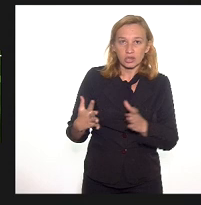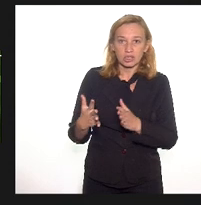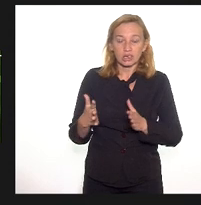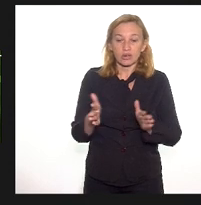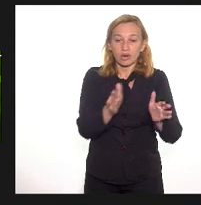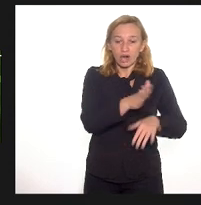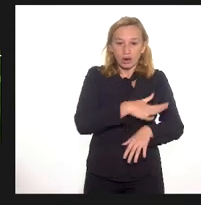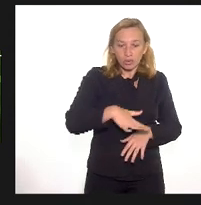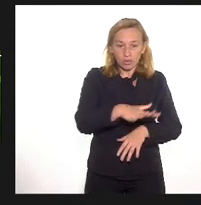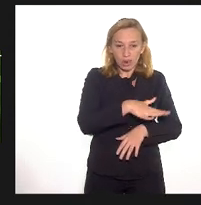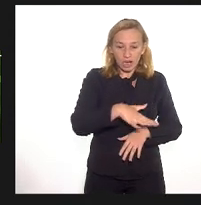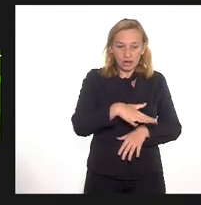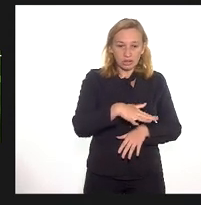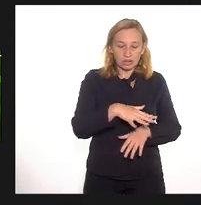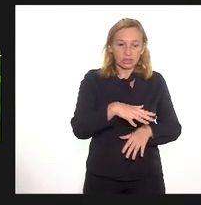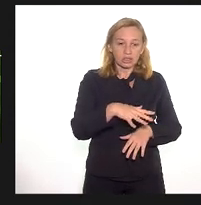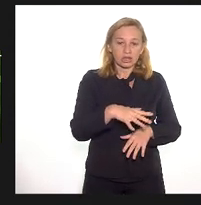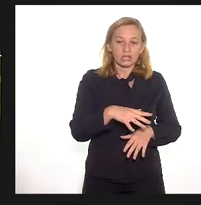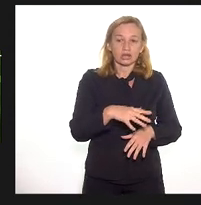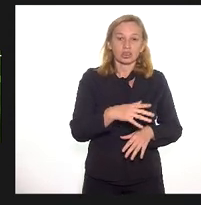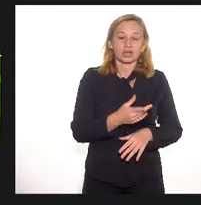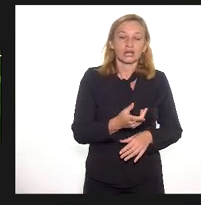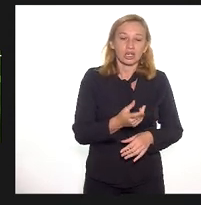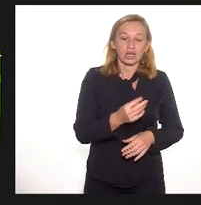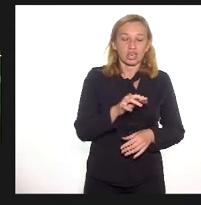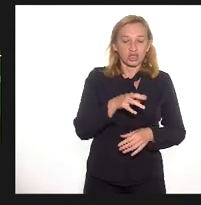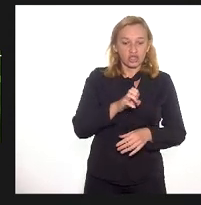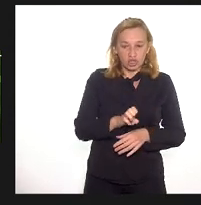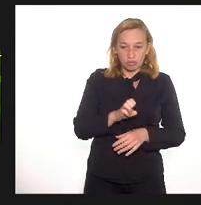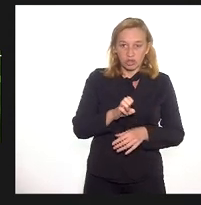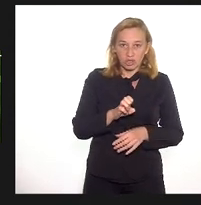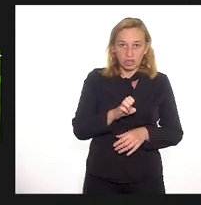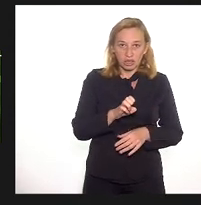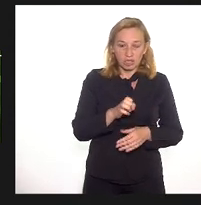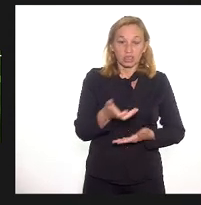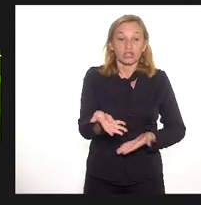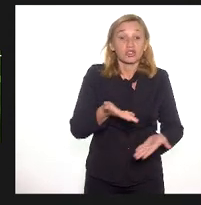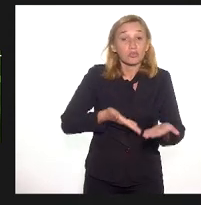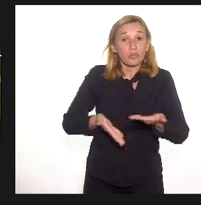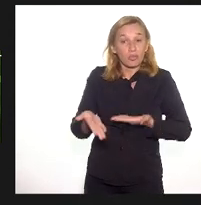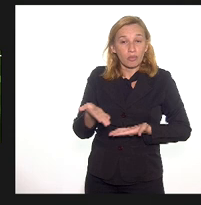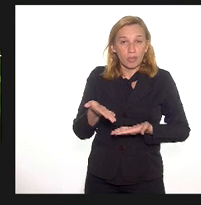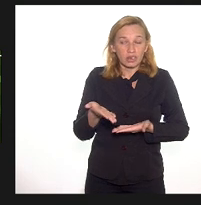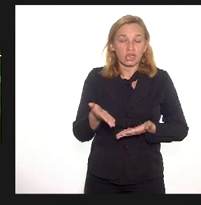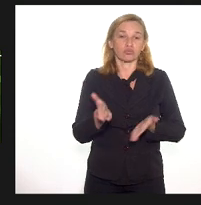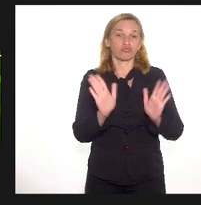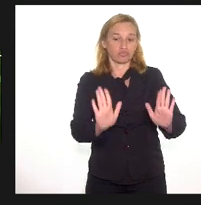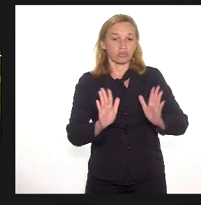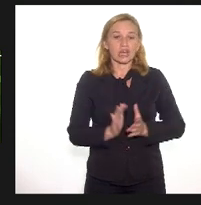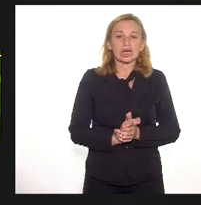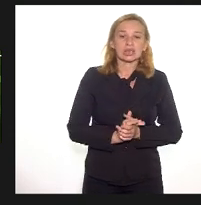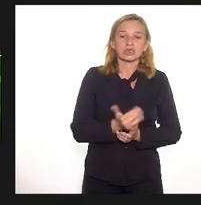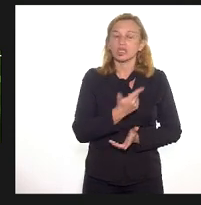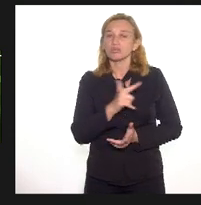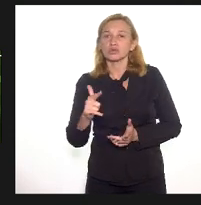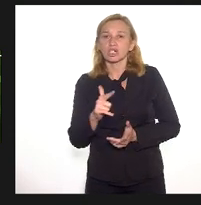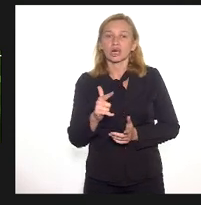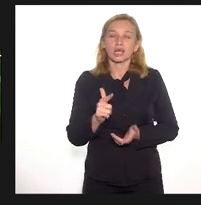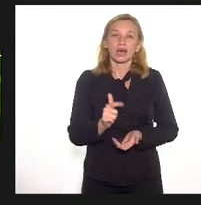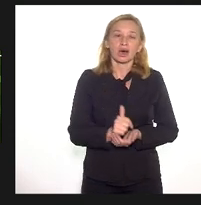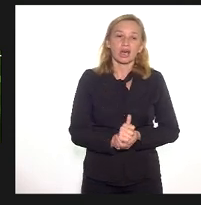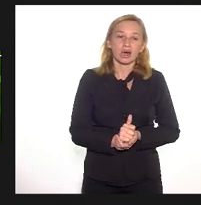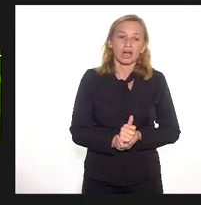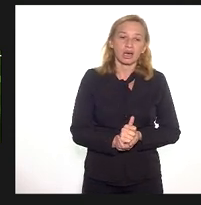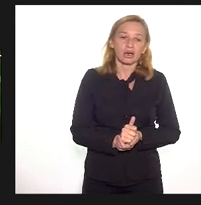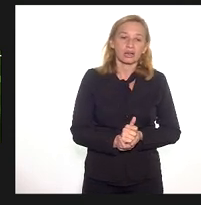no regime de cessão onerosa e no regime de partilha. Ou seja, não haverá, no tocante